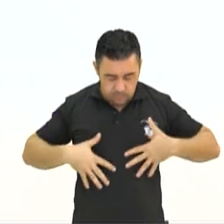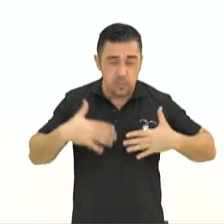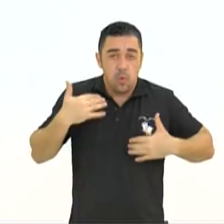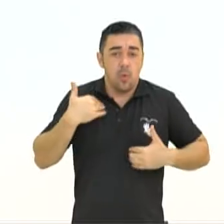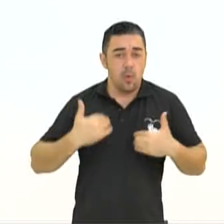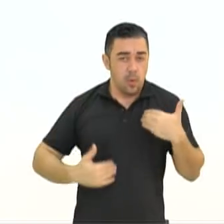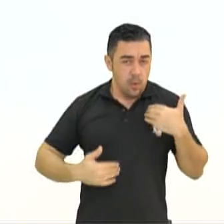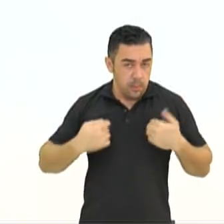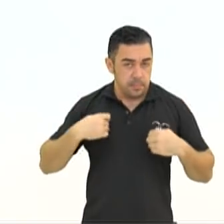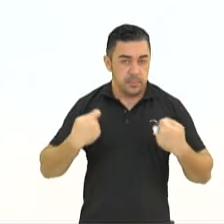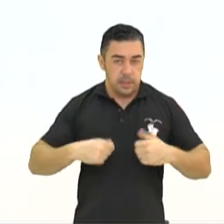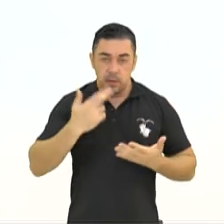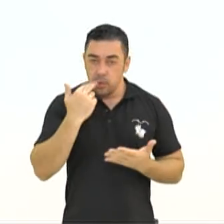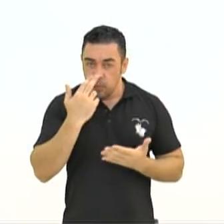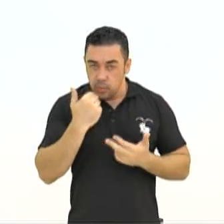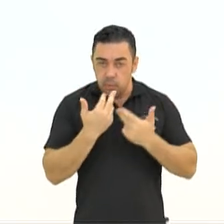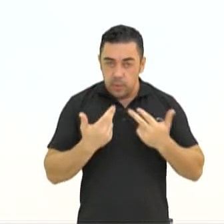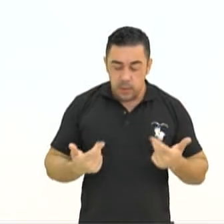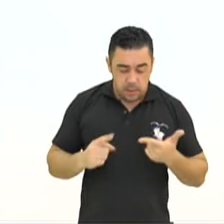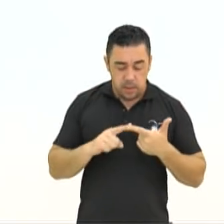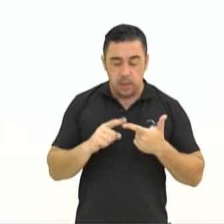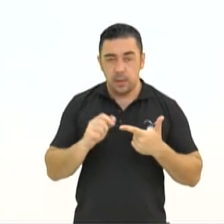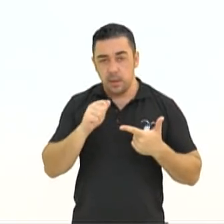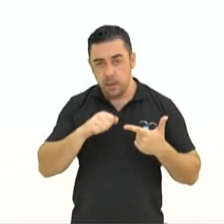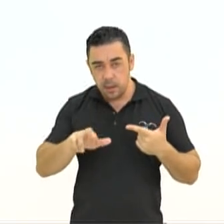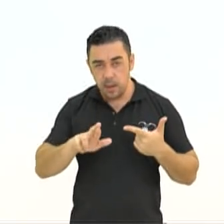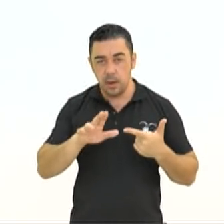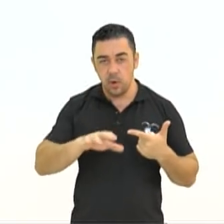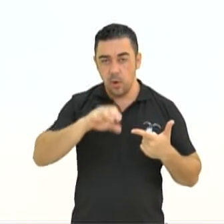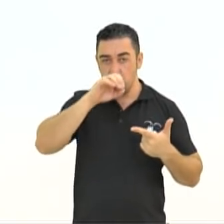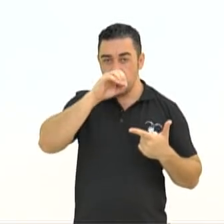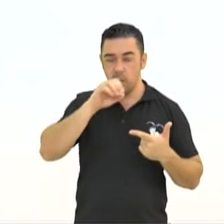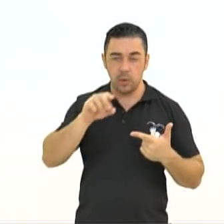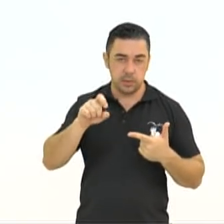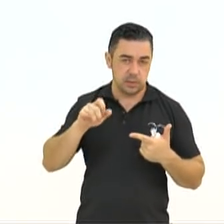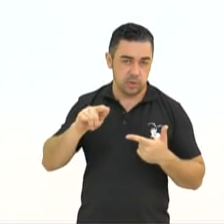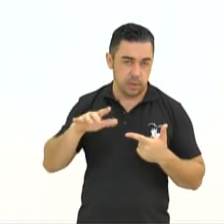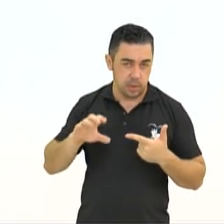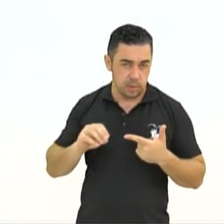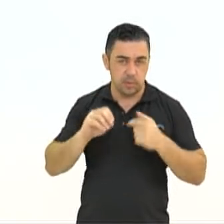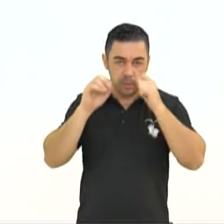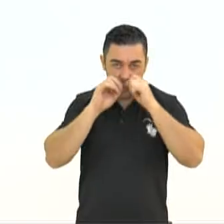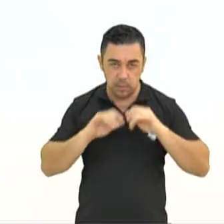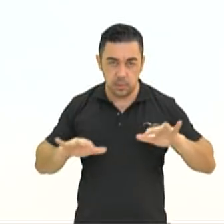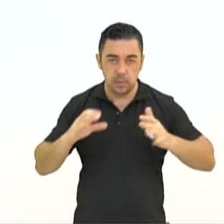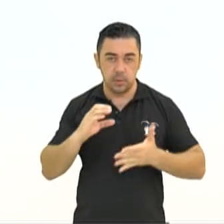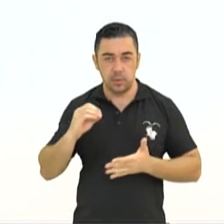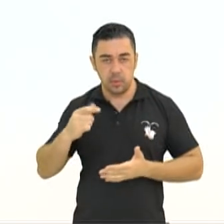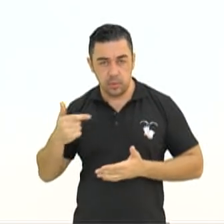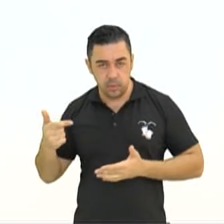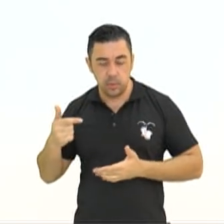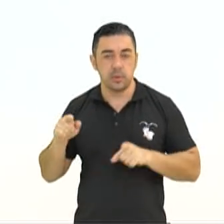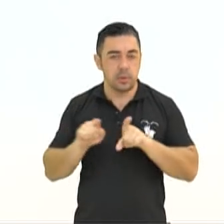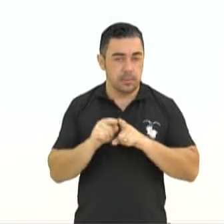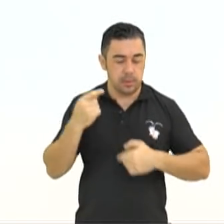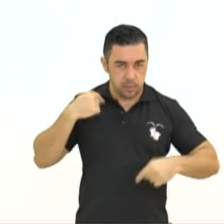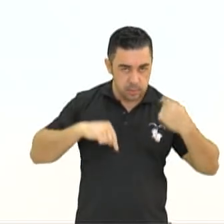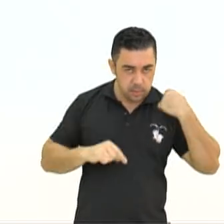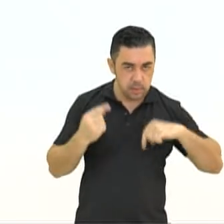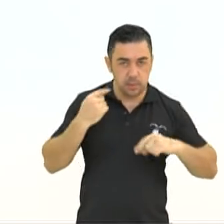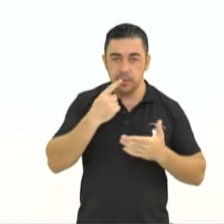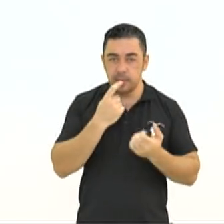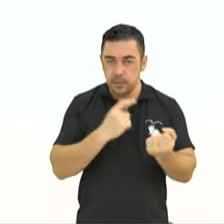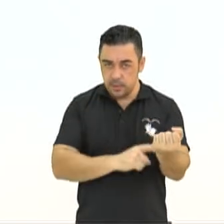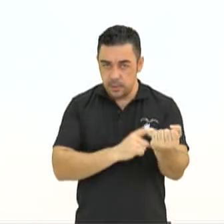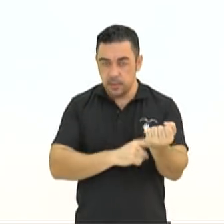animais, os nutrientes, o oxigênio, para mandar embora o gás carbônico também. Então, tudo isso está circulando no sangue. No caso dos